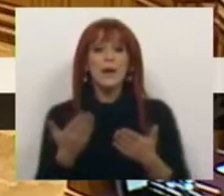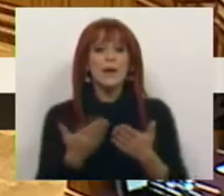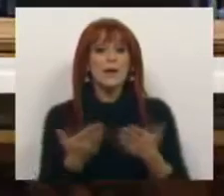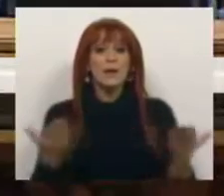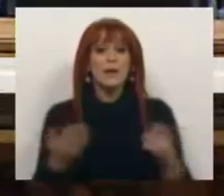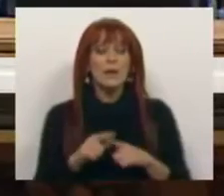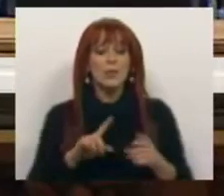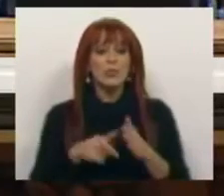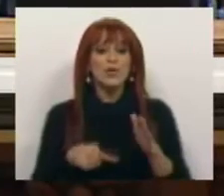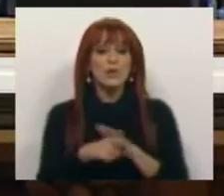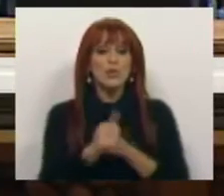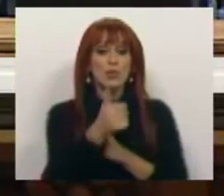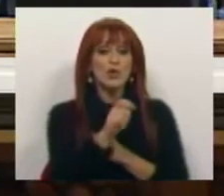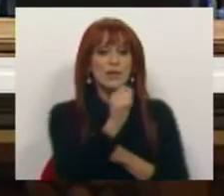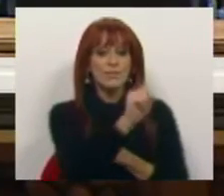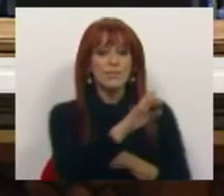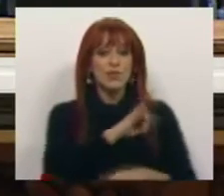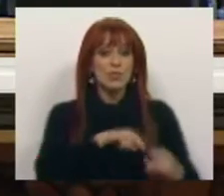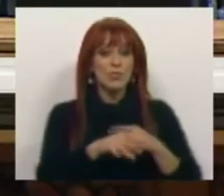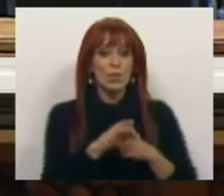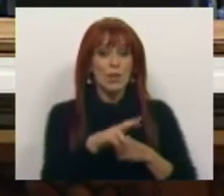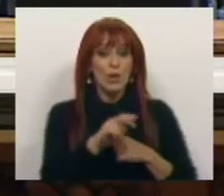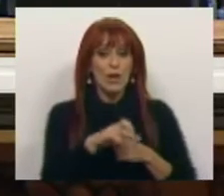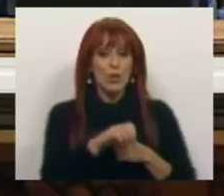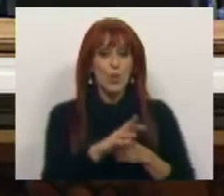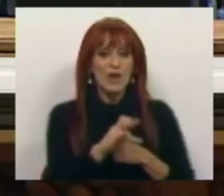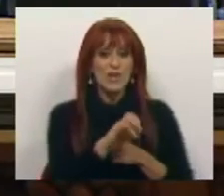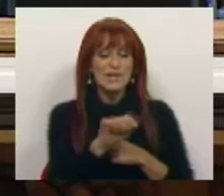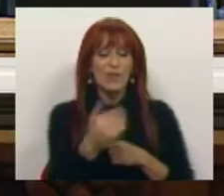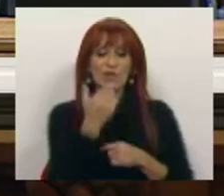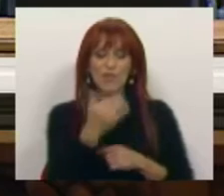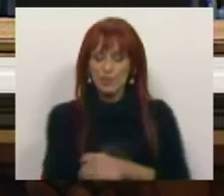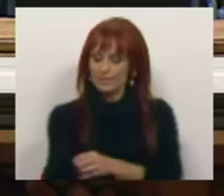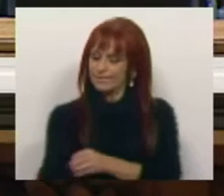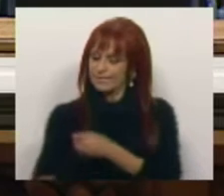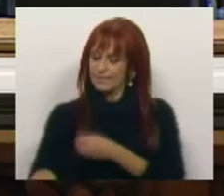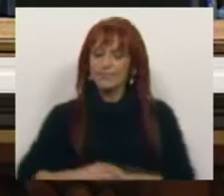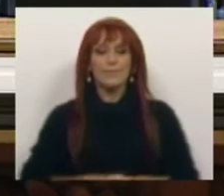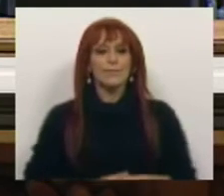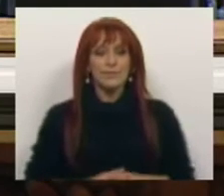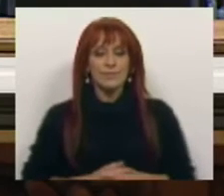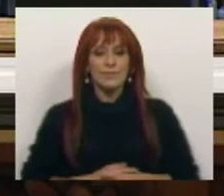Apresentação do projeto de lei do Bloco de Esquerda, o Sr. Deputado Paulino Ascensão, faça o favor.